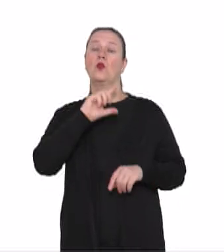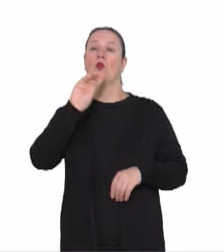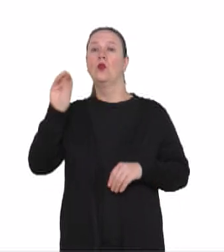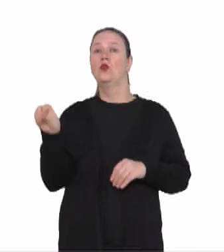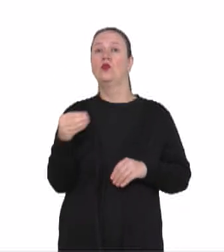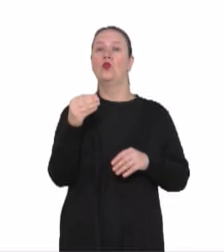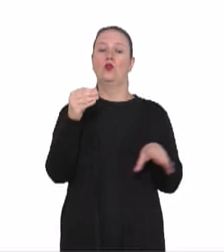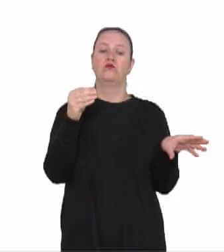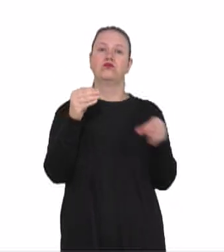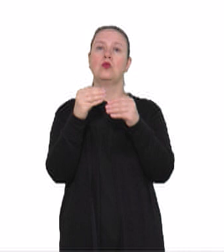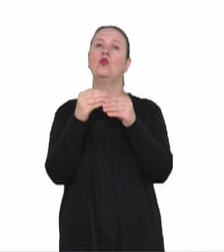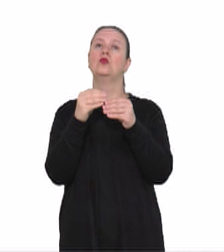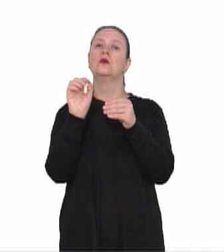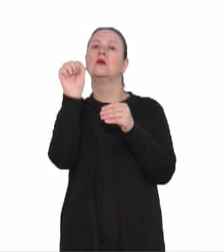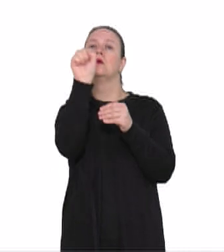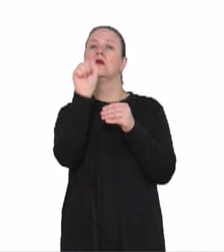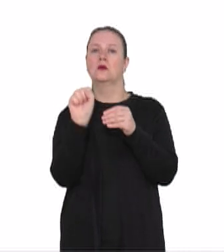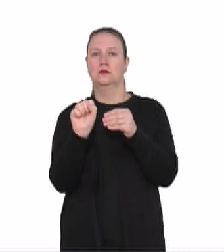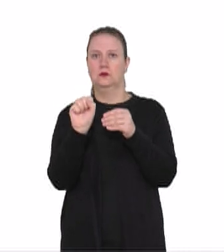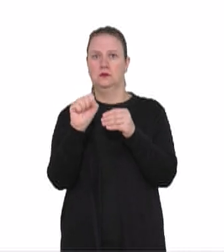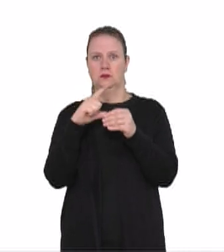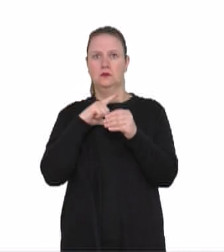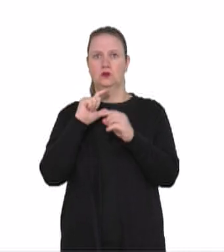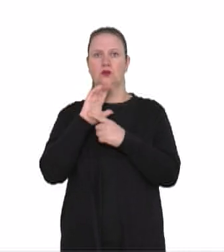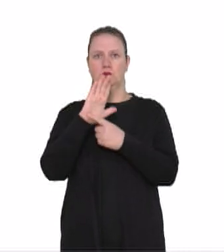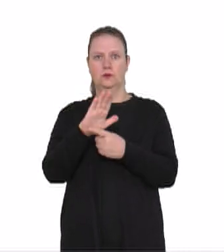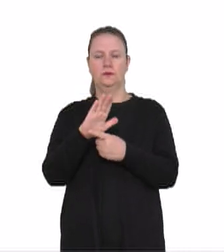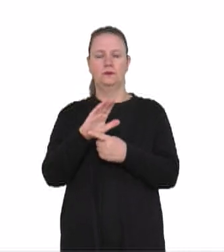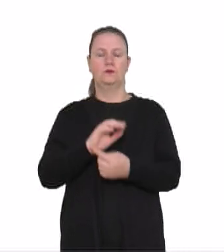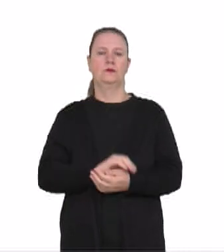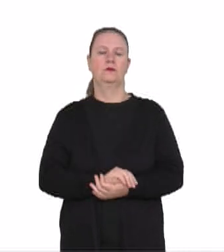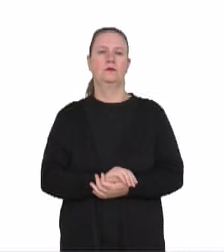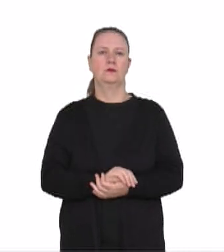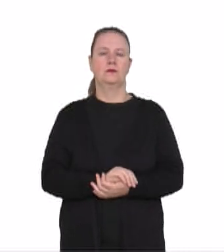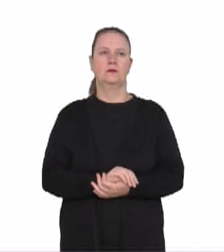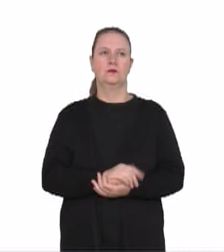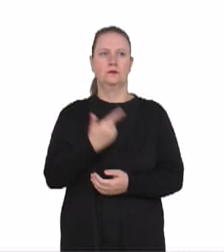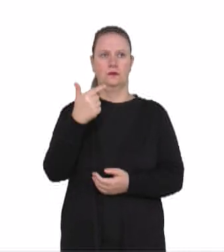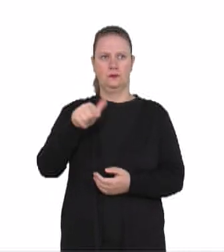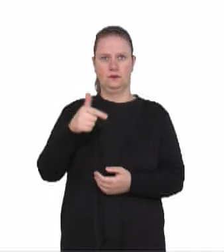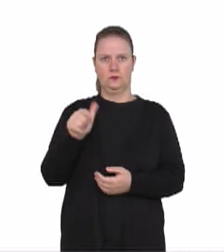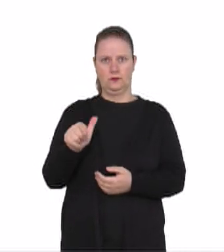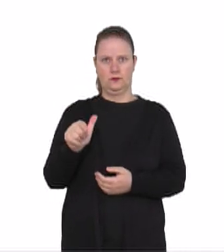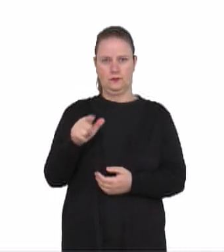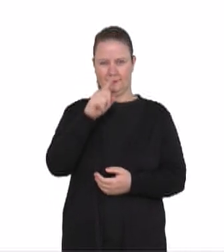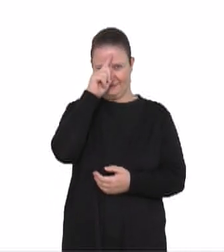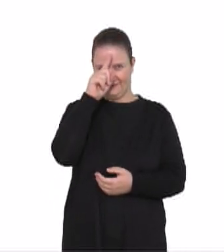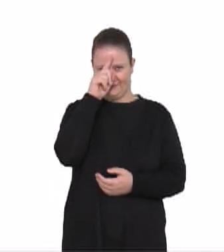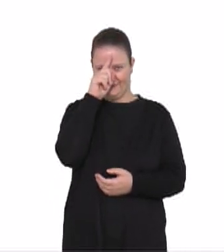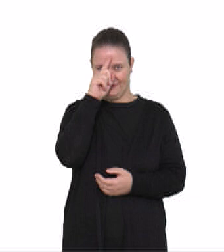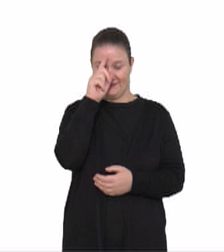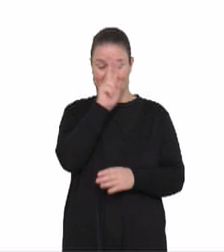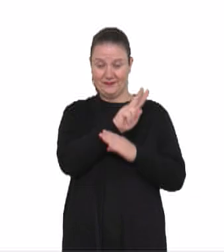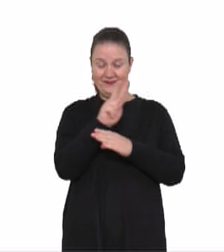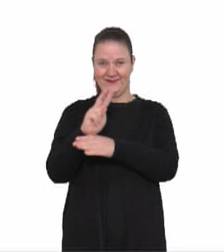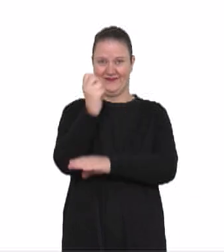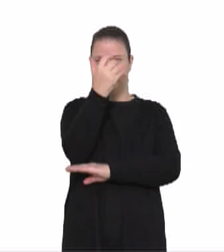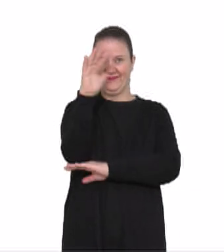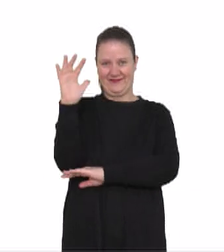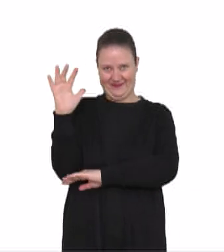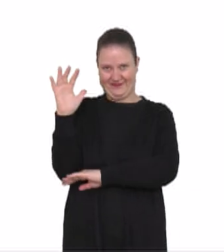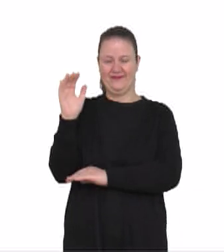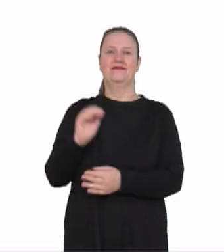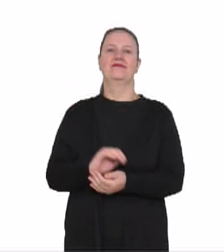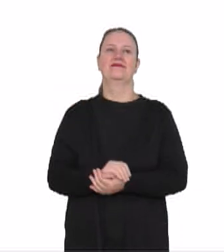média das casas produz, the average household produces. A nossa próxima, nossa dica ecológica,